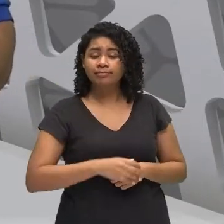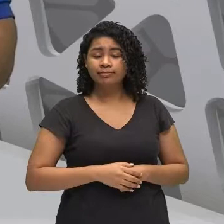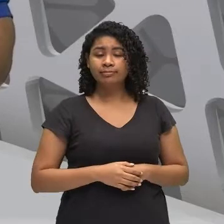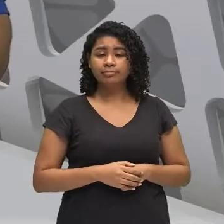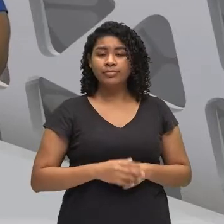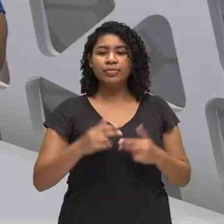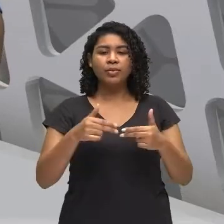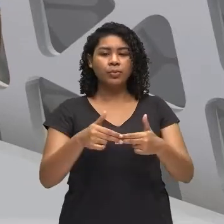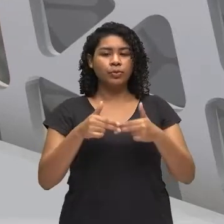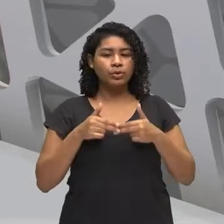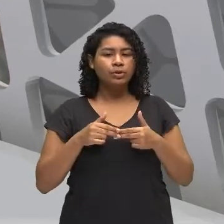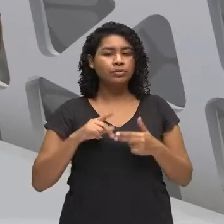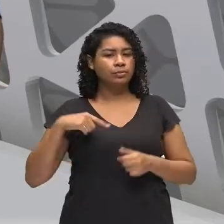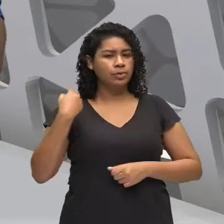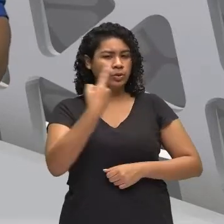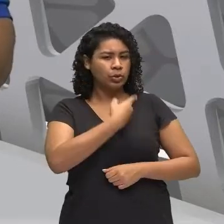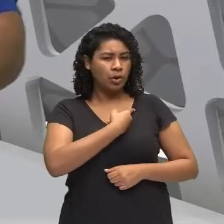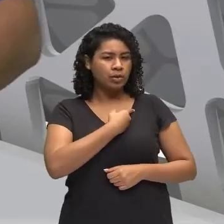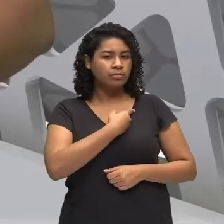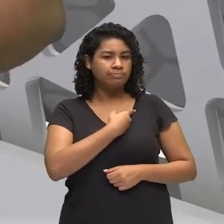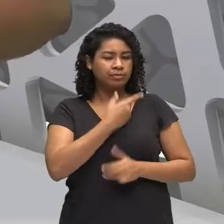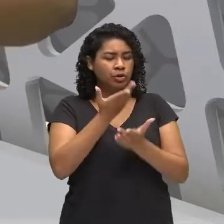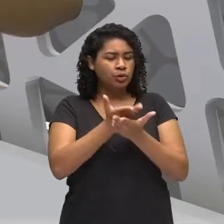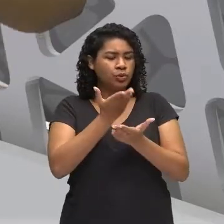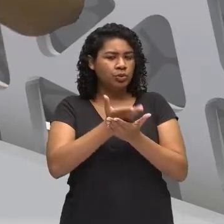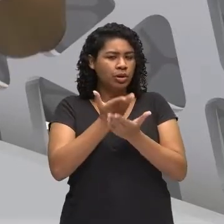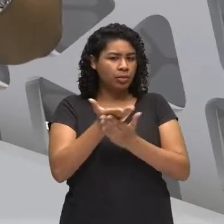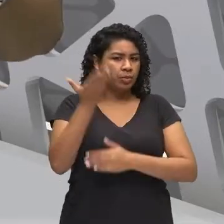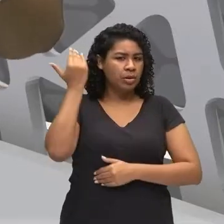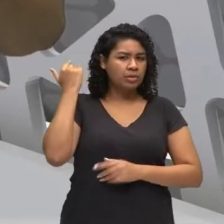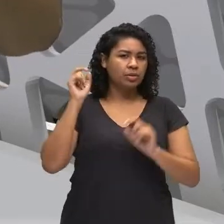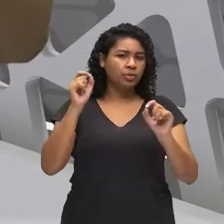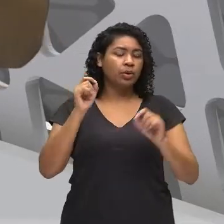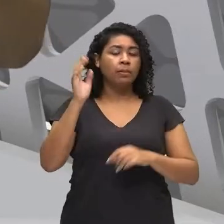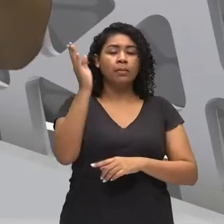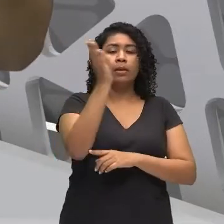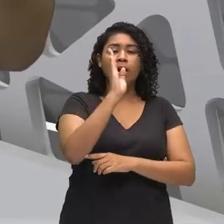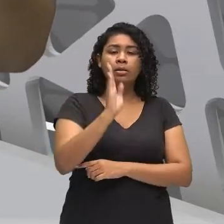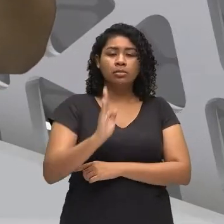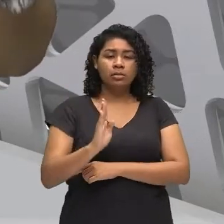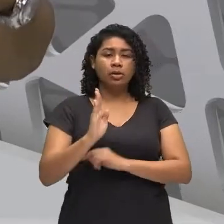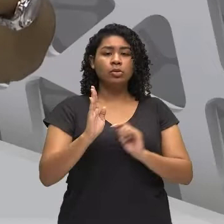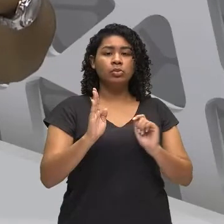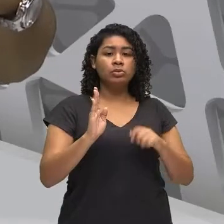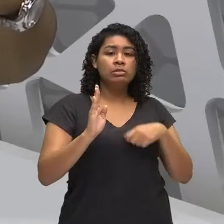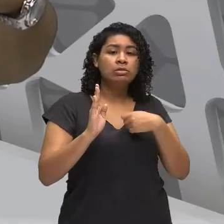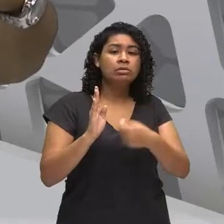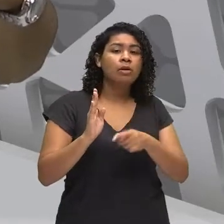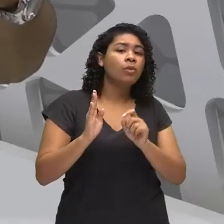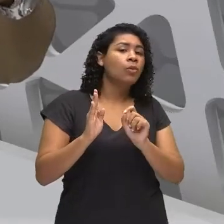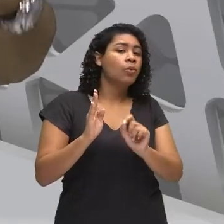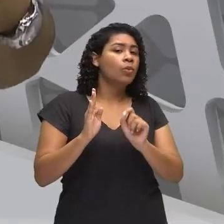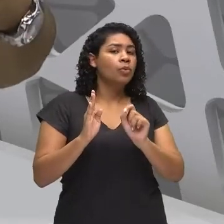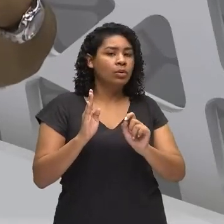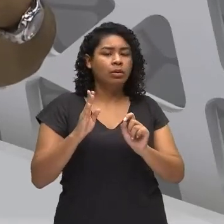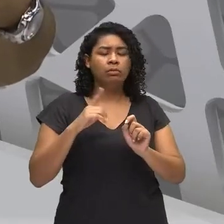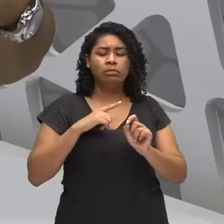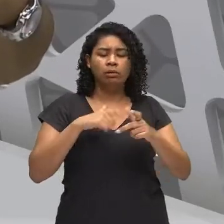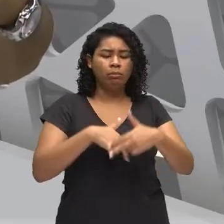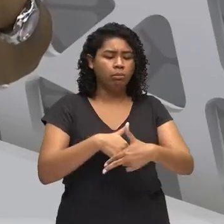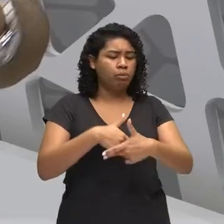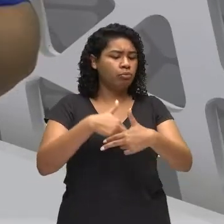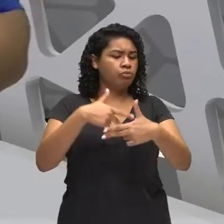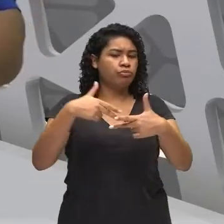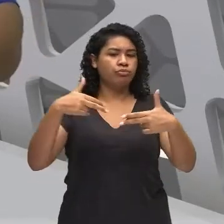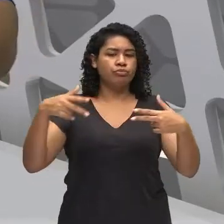de contas, nós já vimos em aulas anteriores que o Brasil, o que é? É um conjunto, né, de etnias diferentes, né? Nós